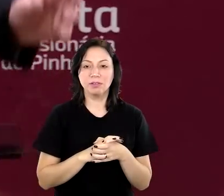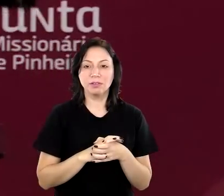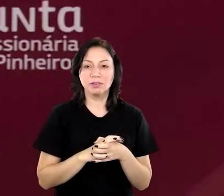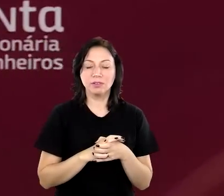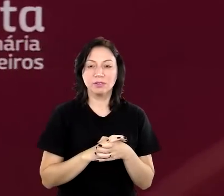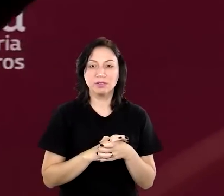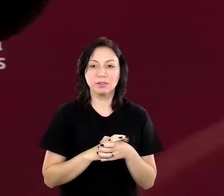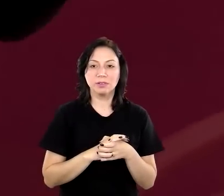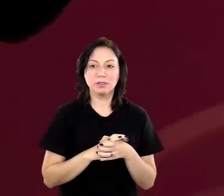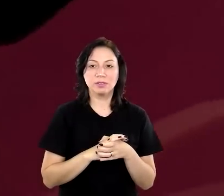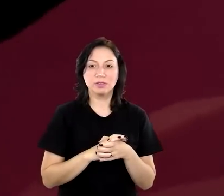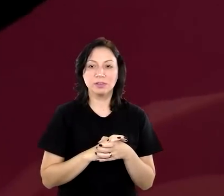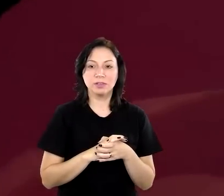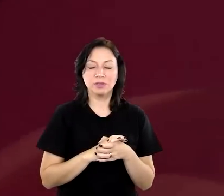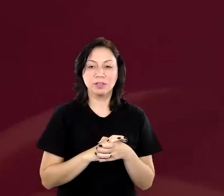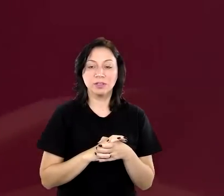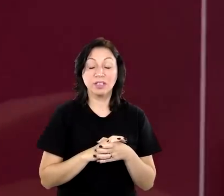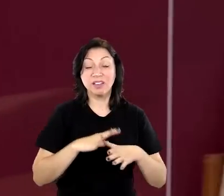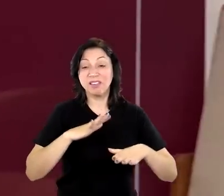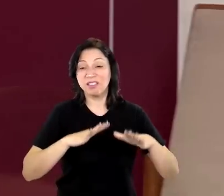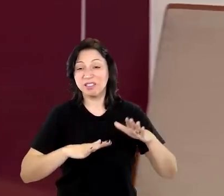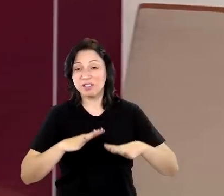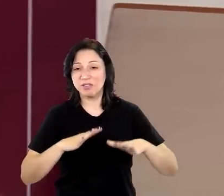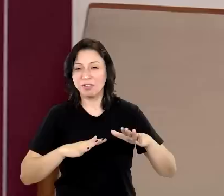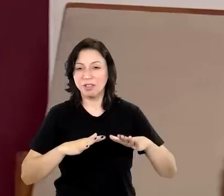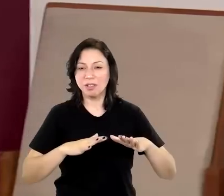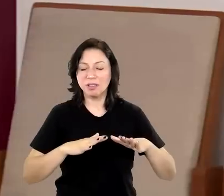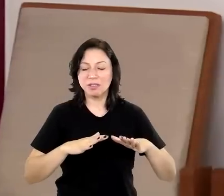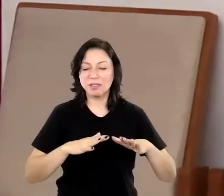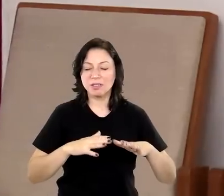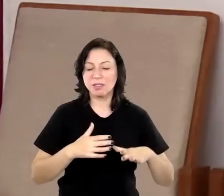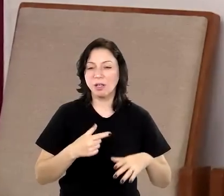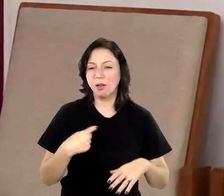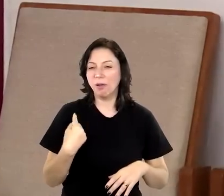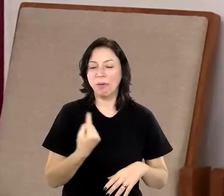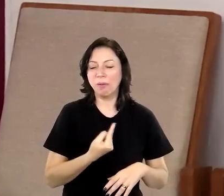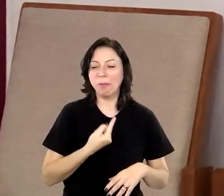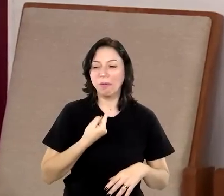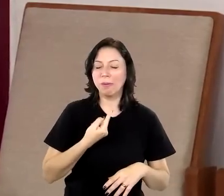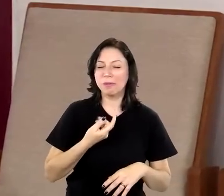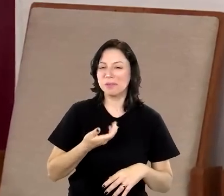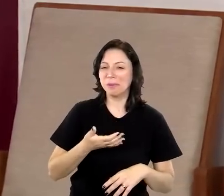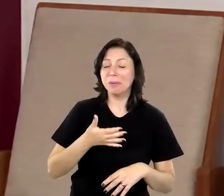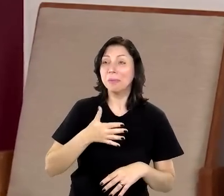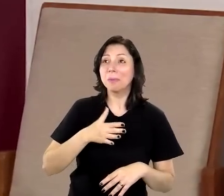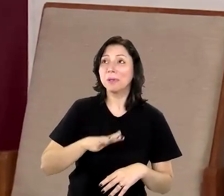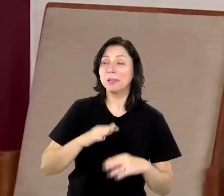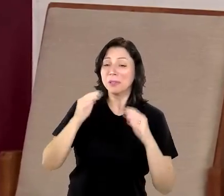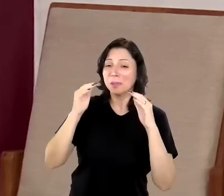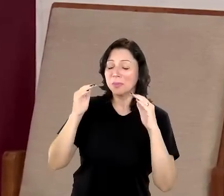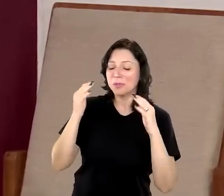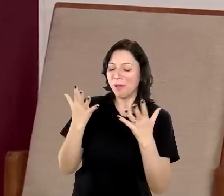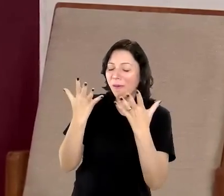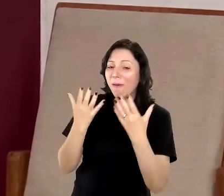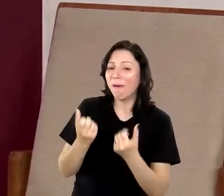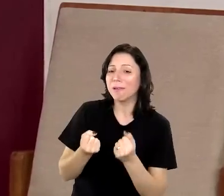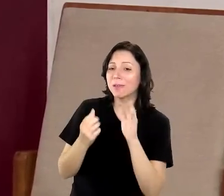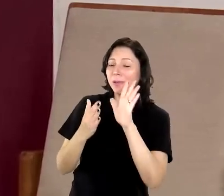Às vezes, meus amados irmãos, nós resistimos Deus porque achamos que Deus quer estragar a nossa vida.